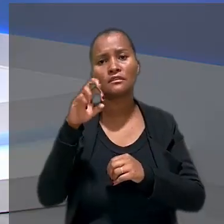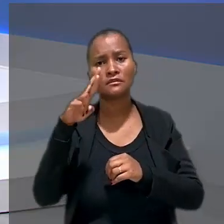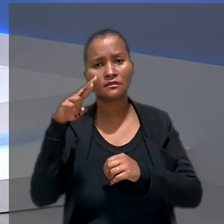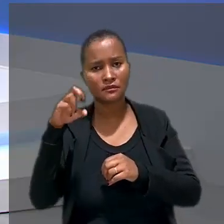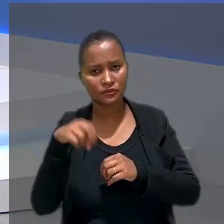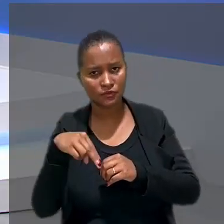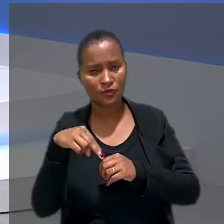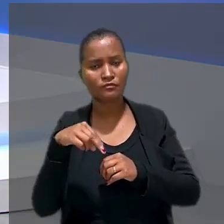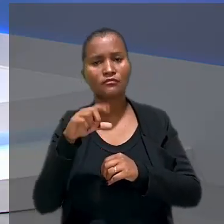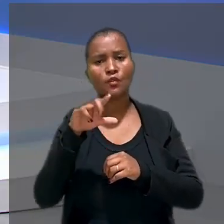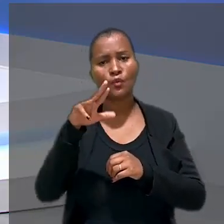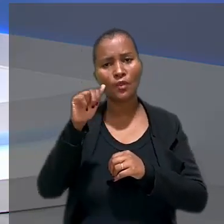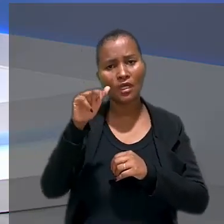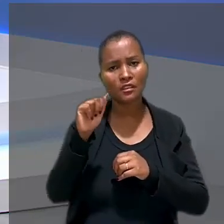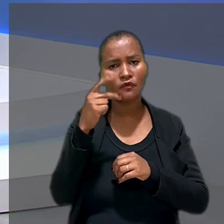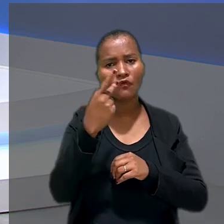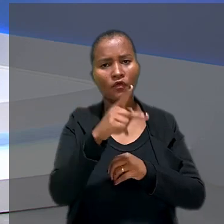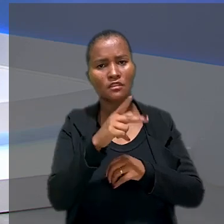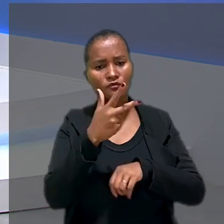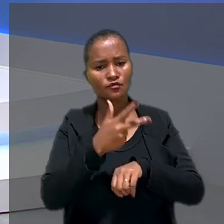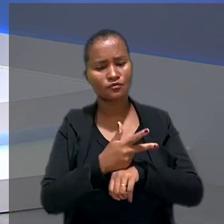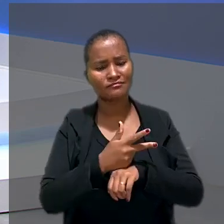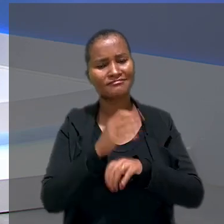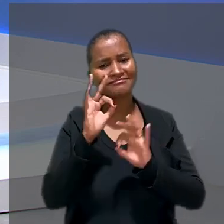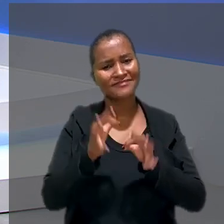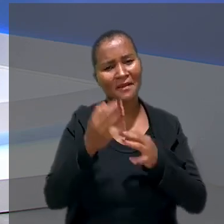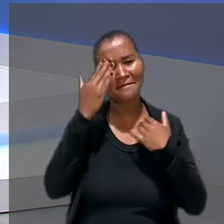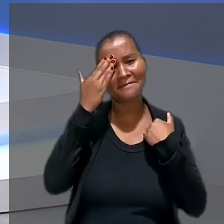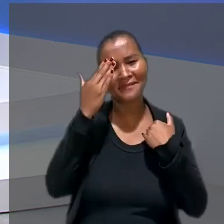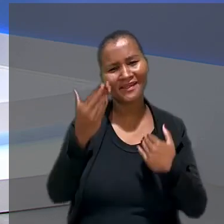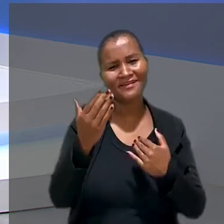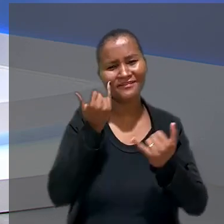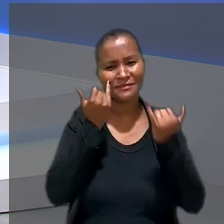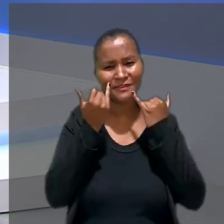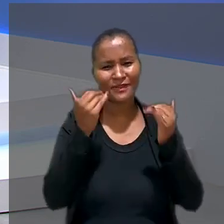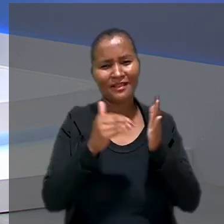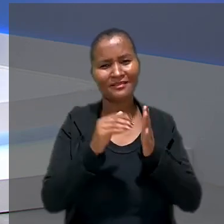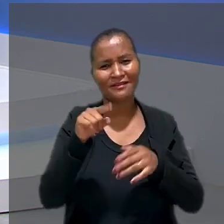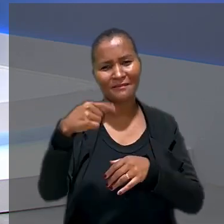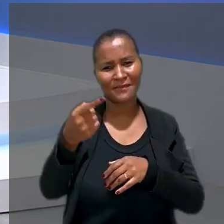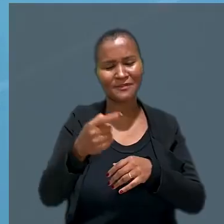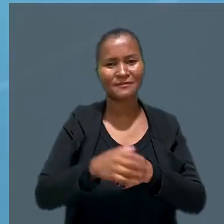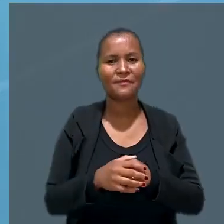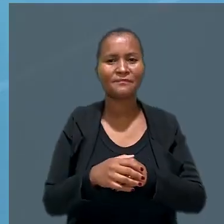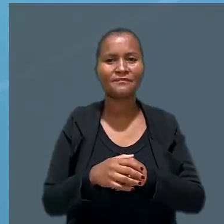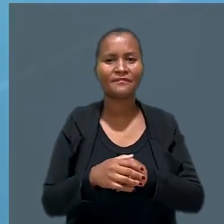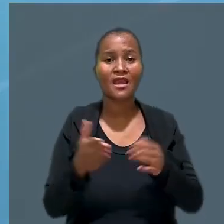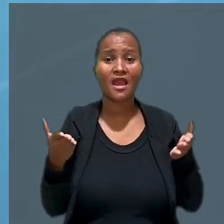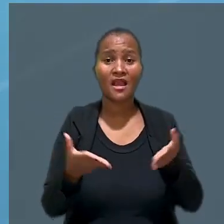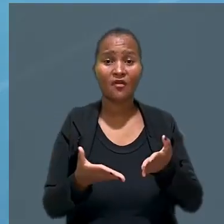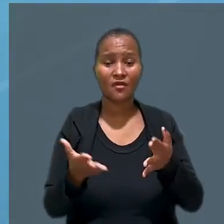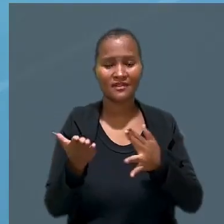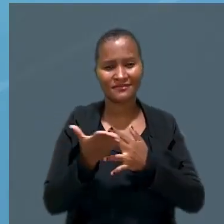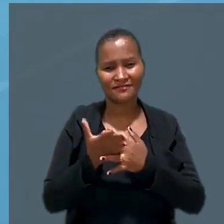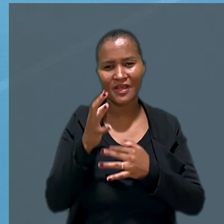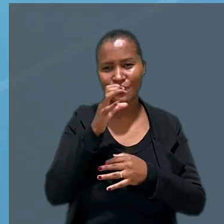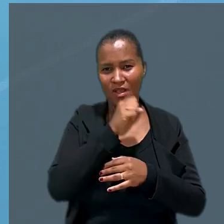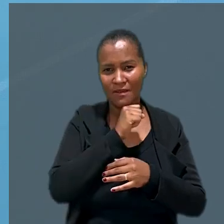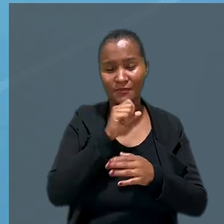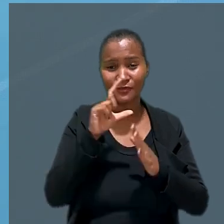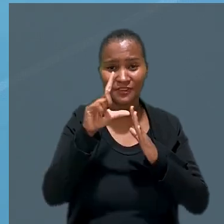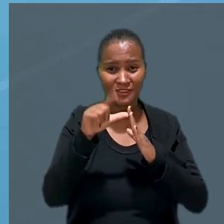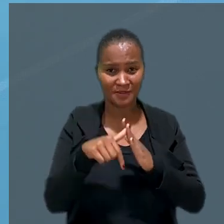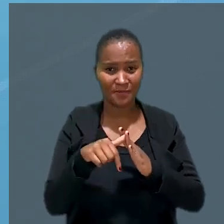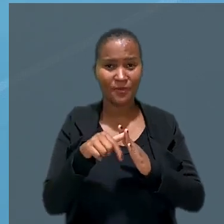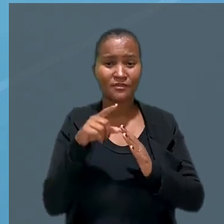Anderson, Luana, é com vocês no estúdio. Tá certo, Evelyn. Muito obrigada pelas informações e até a próxima. Vamos fazer uma pausa